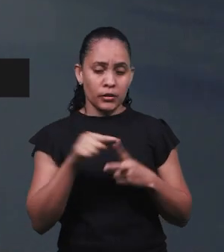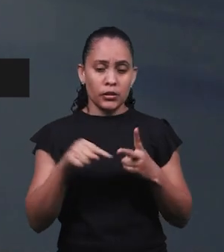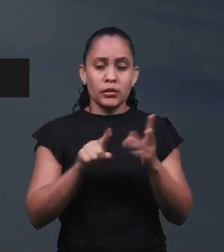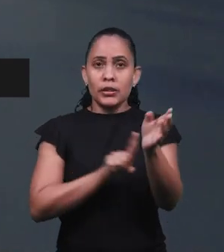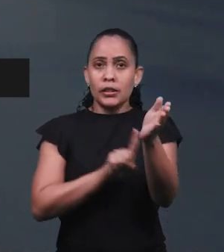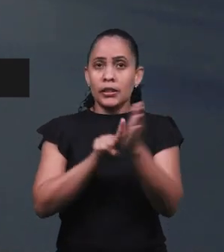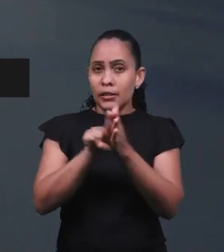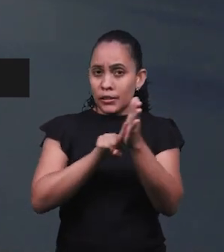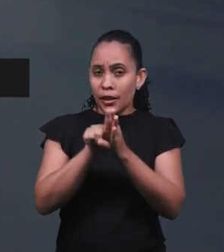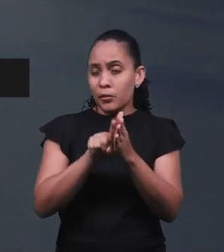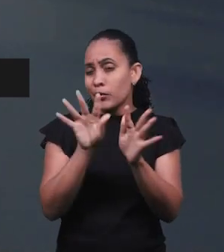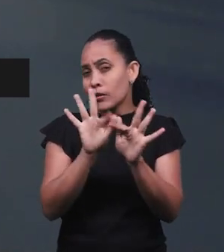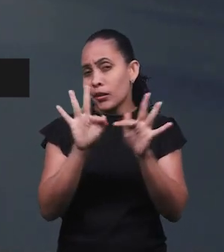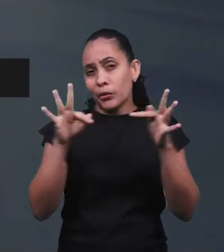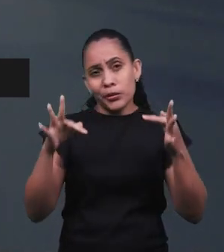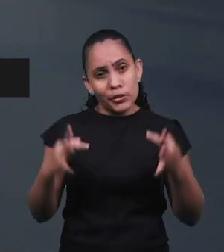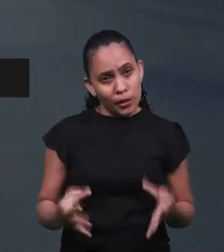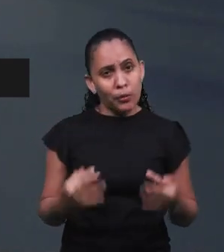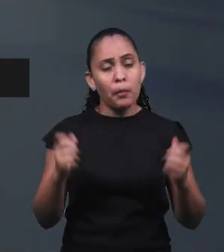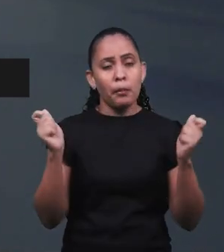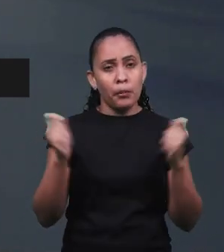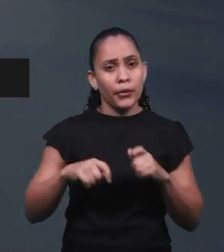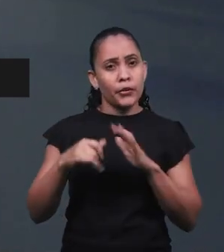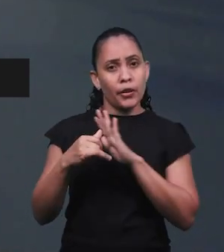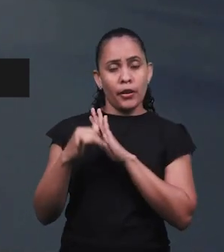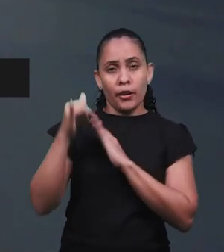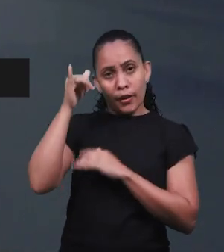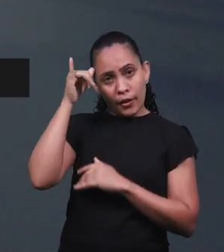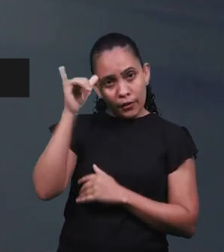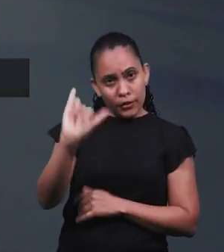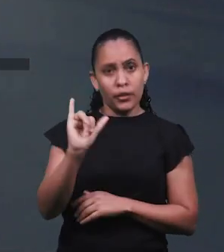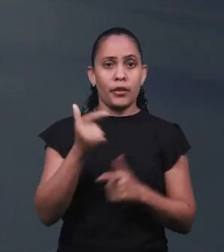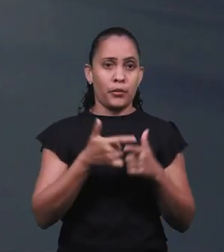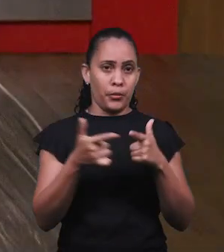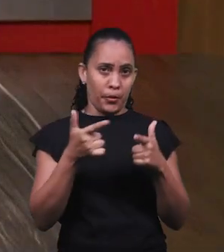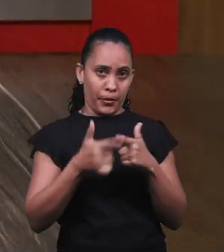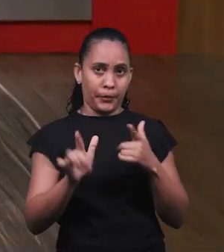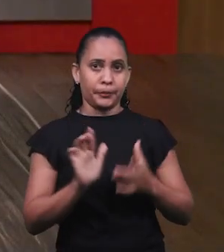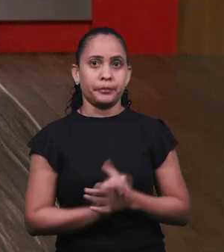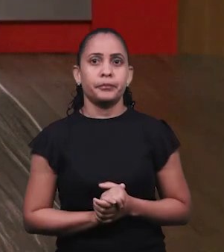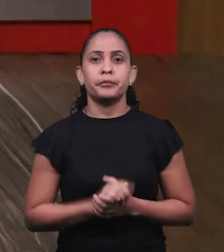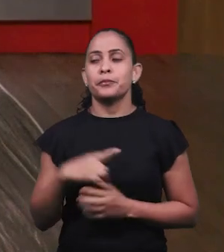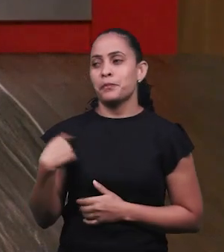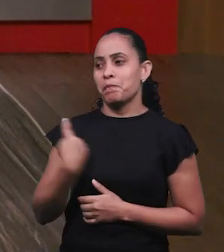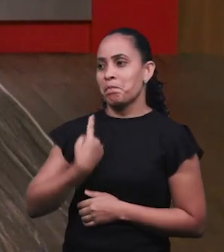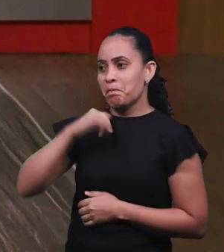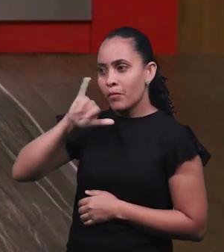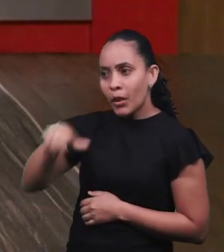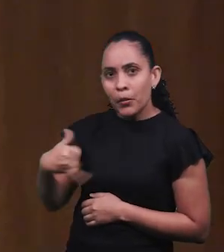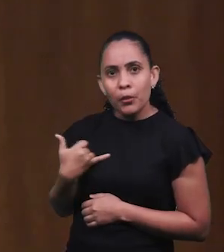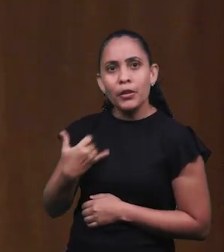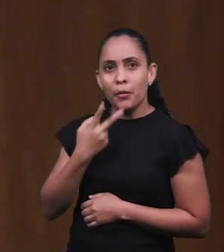simples, mas que pode prevenir a evolução da doença renal crônica. Então nós vamos aproveitar para reforçar, você que está ouvindo,